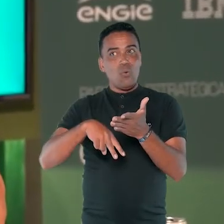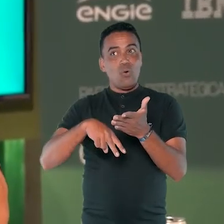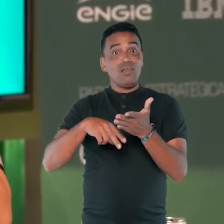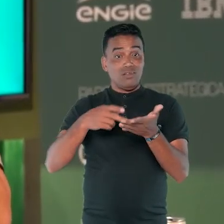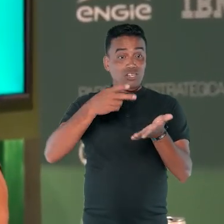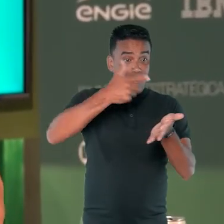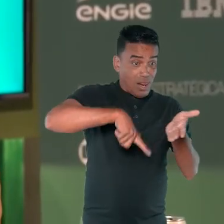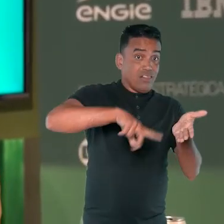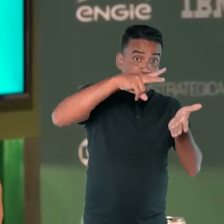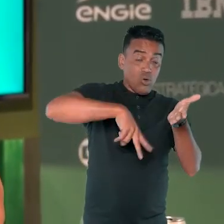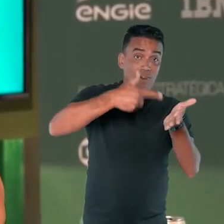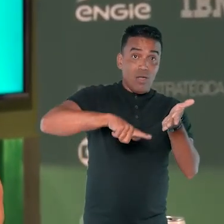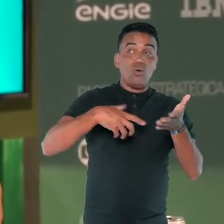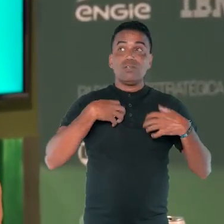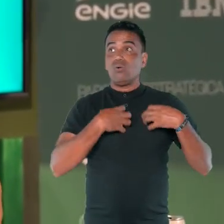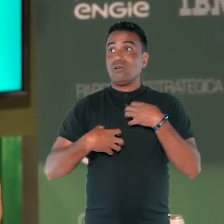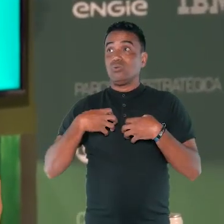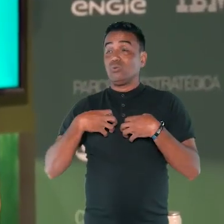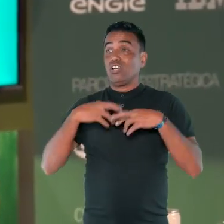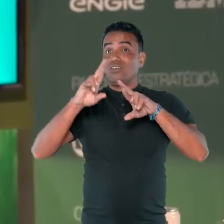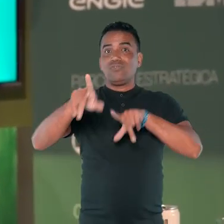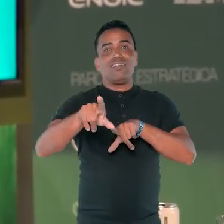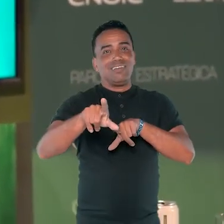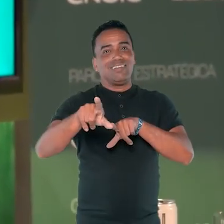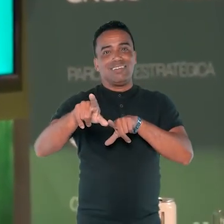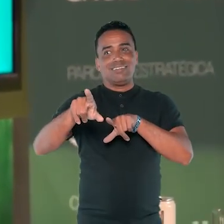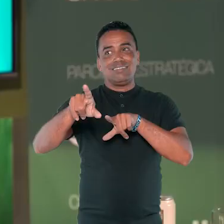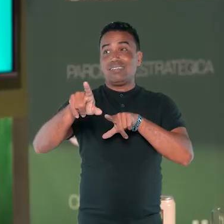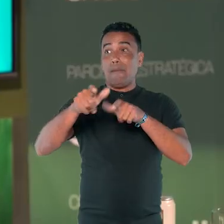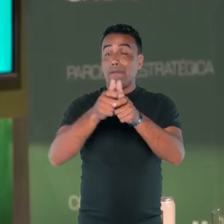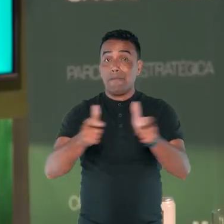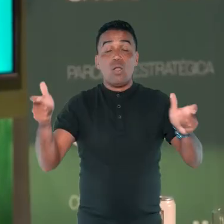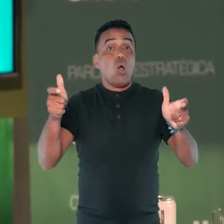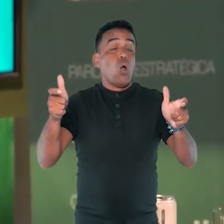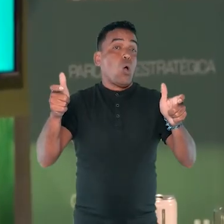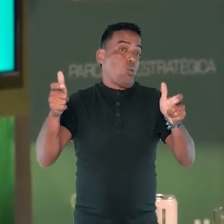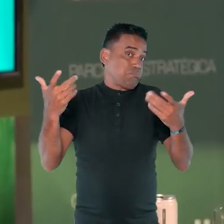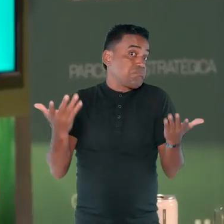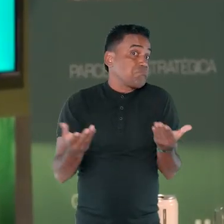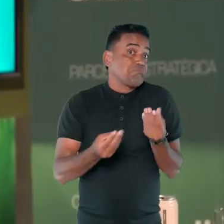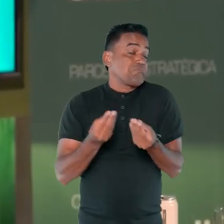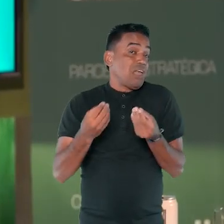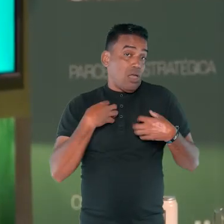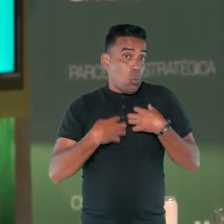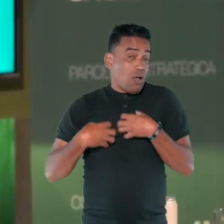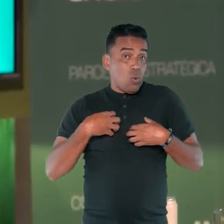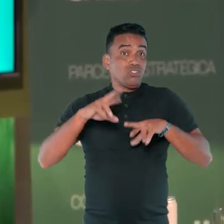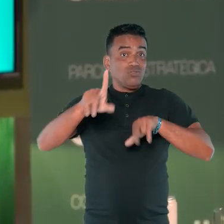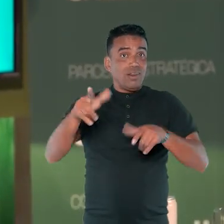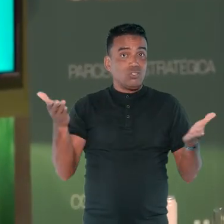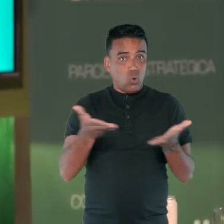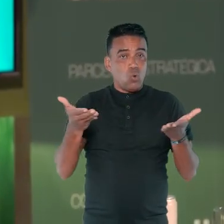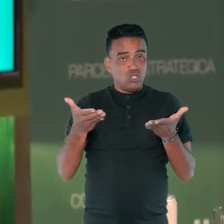é diferente da angústia com que ele foi escrito. É redobrada, maior. É uma angústia diferente que a gente